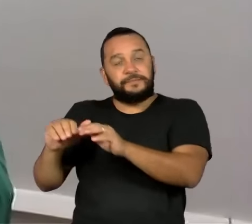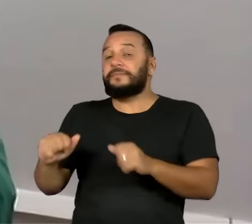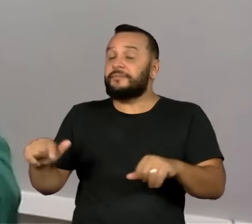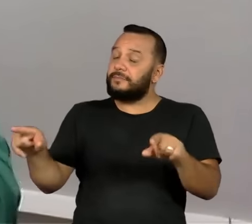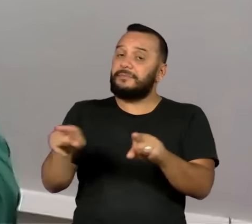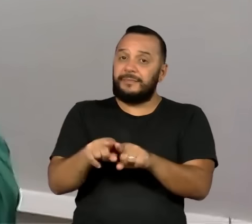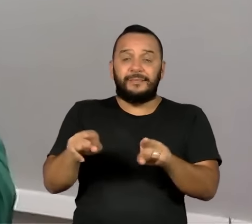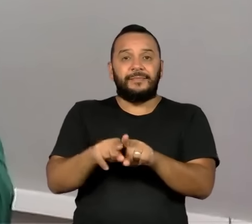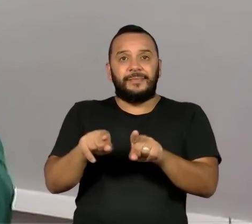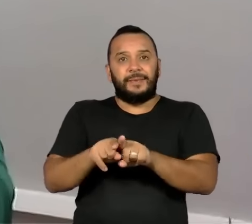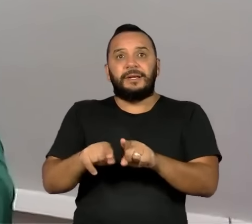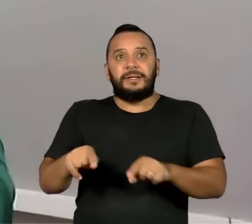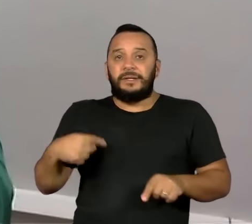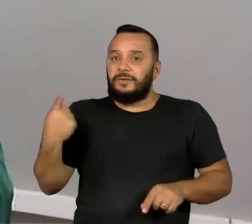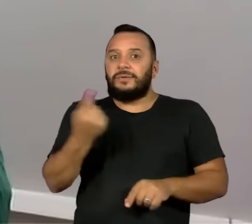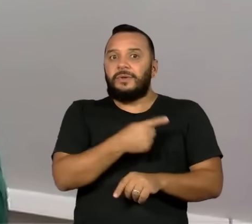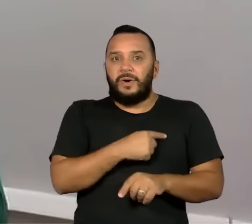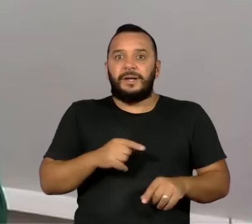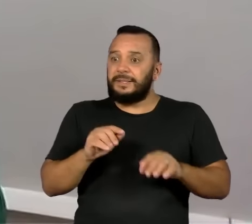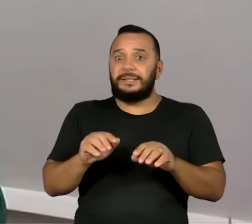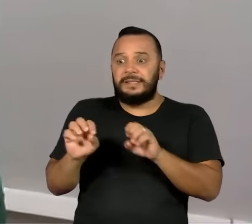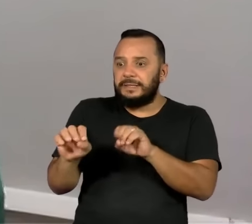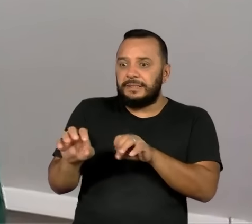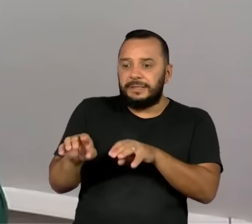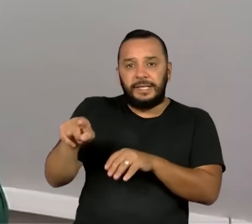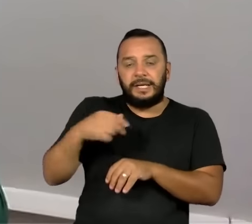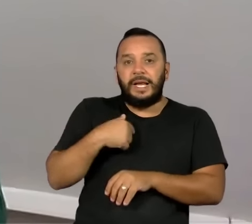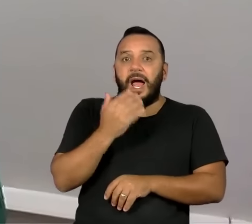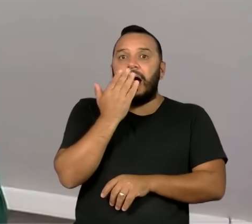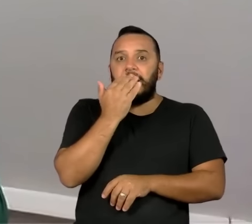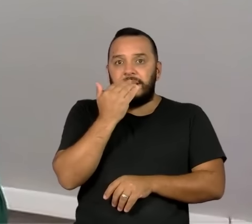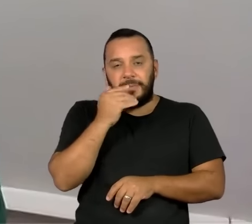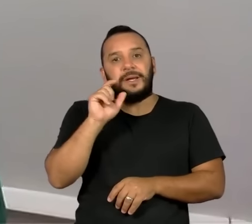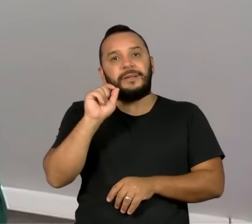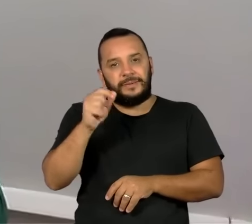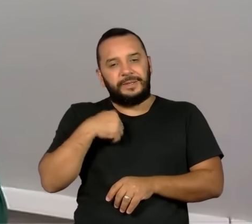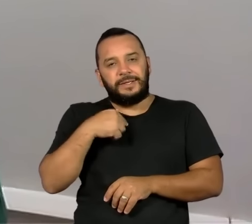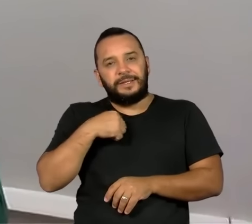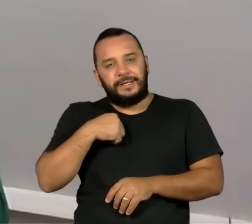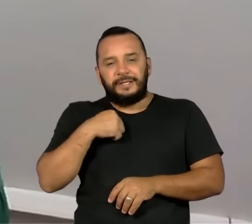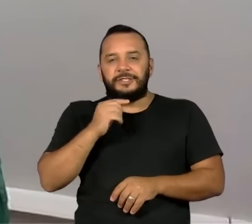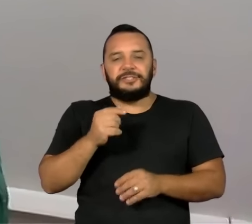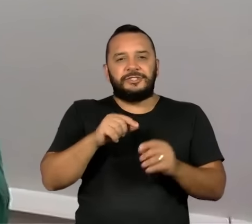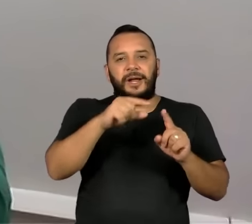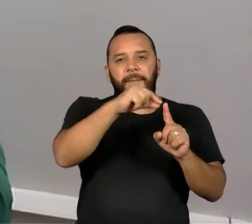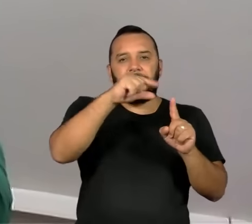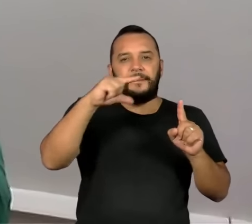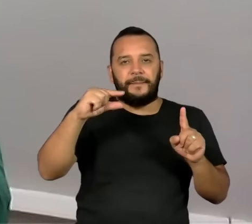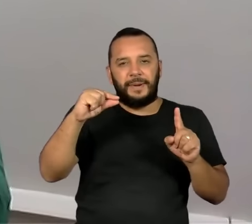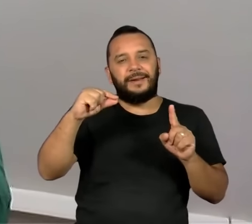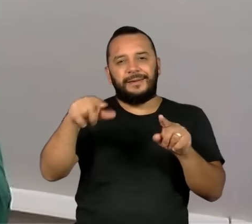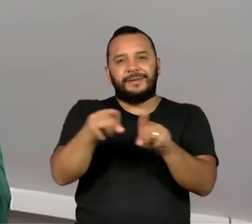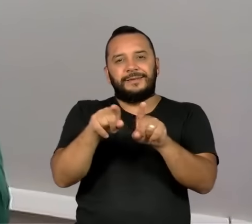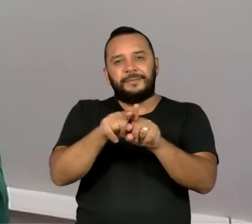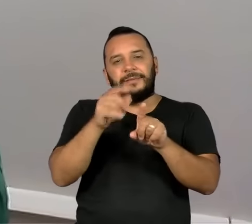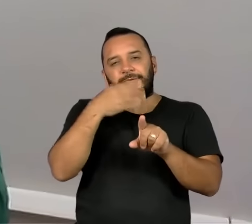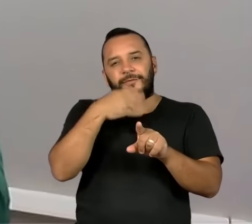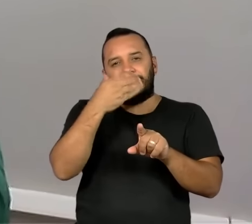incentiva que elas se alimentem com espécies de flora, de plantas e frutos nativos da região